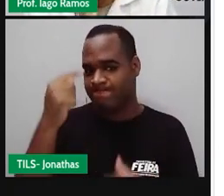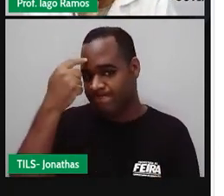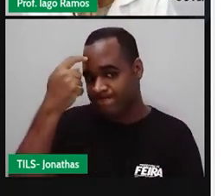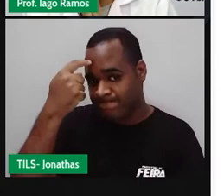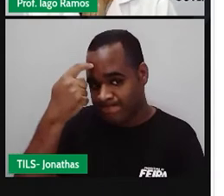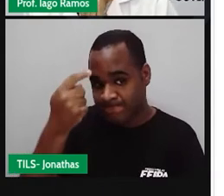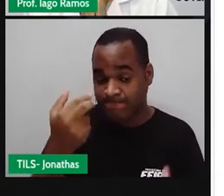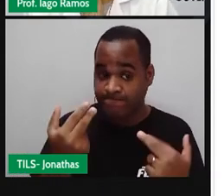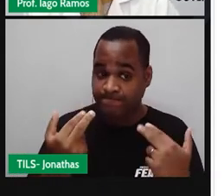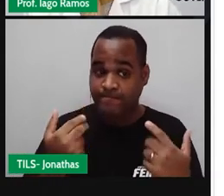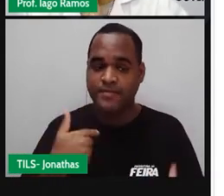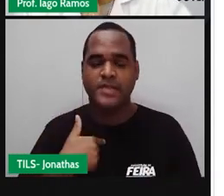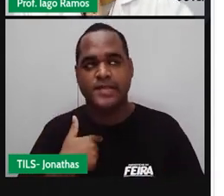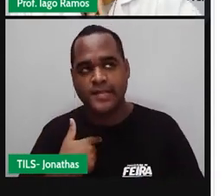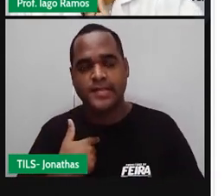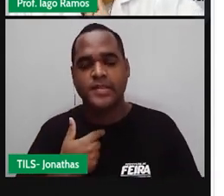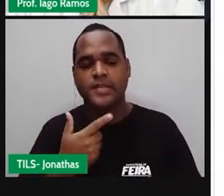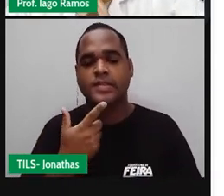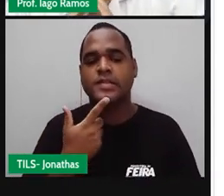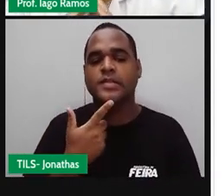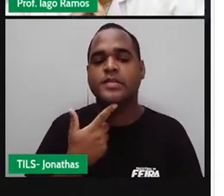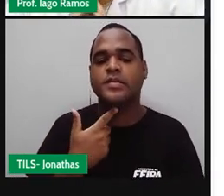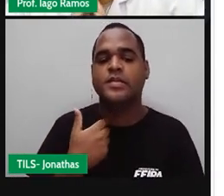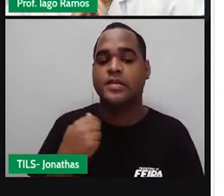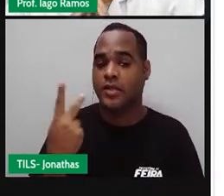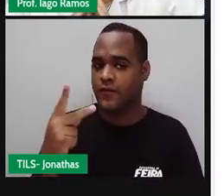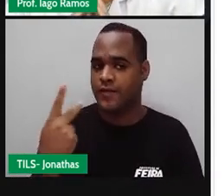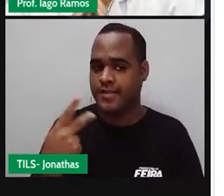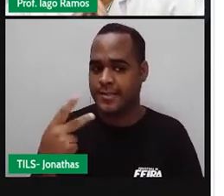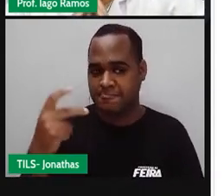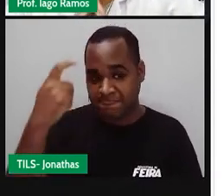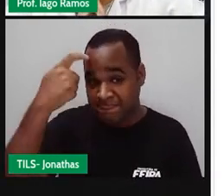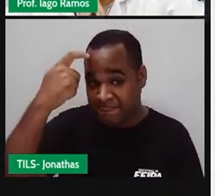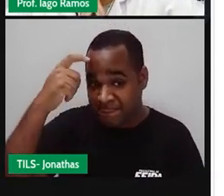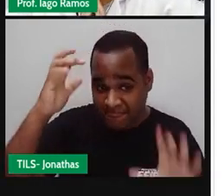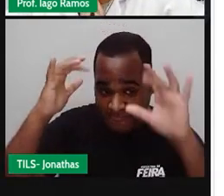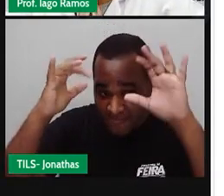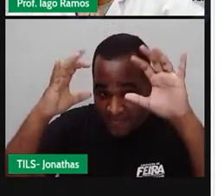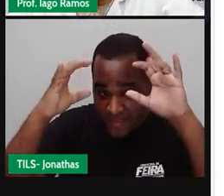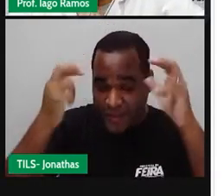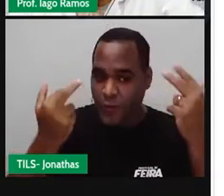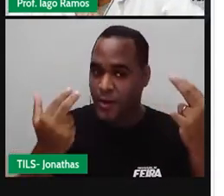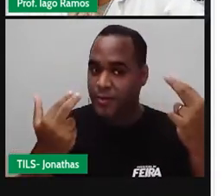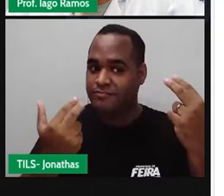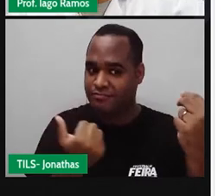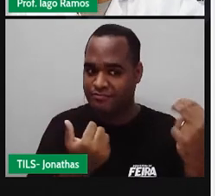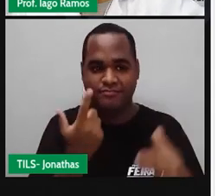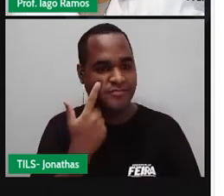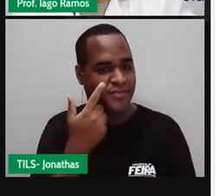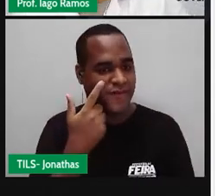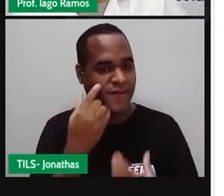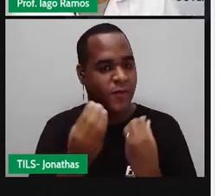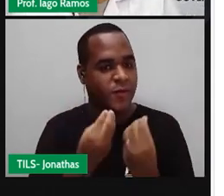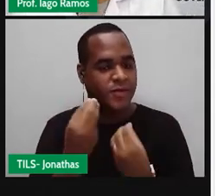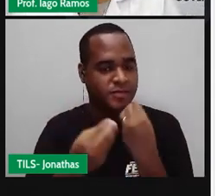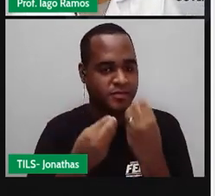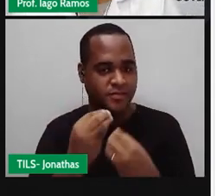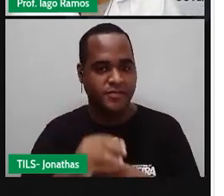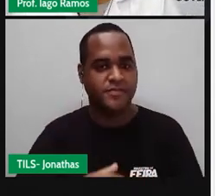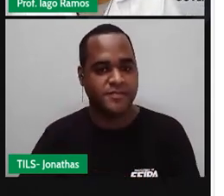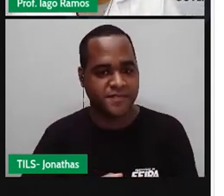comigo eu preciso que você seja agora o meu cérebro hahaha Beleza então assim ó